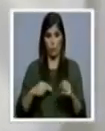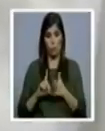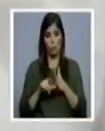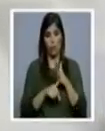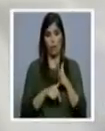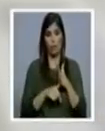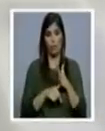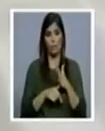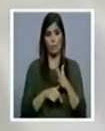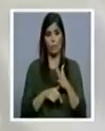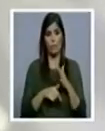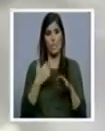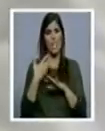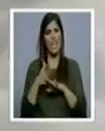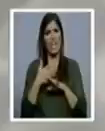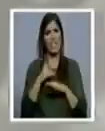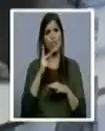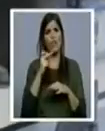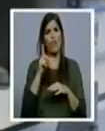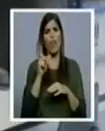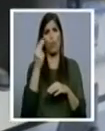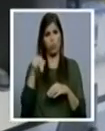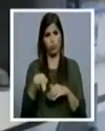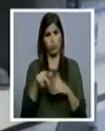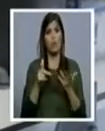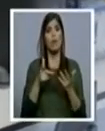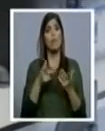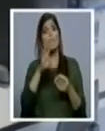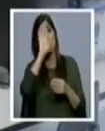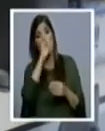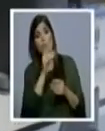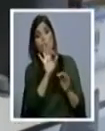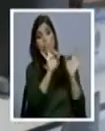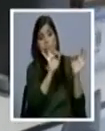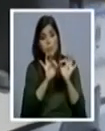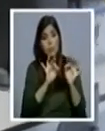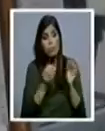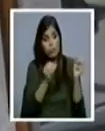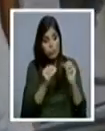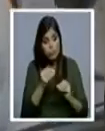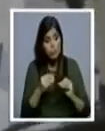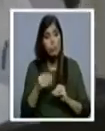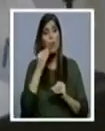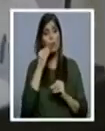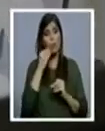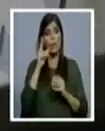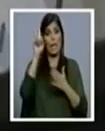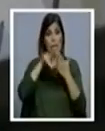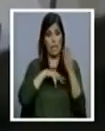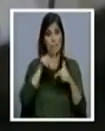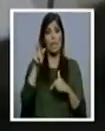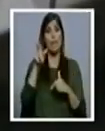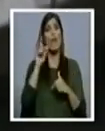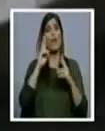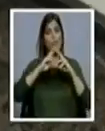no projeto Resto Valum, para caracterizar e otimizar composto agrícola. Na Galiza, os